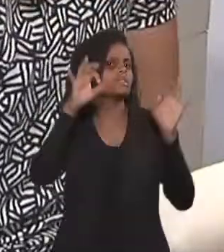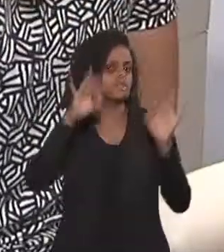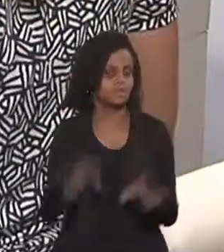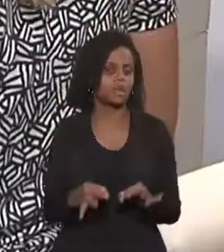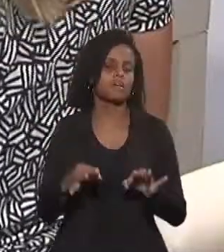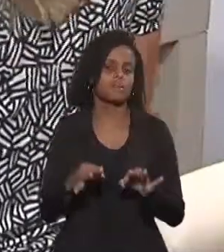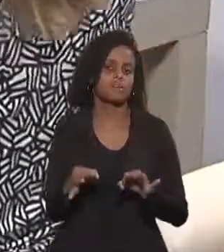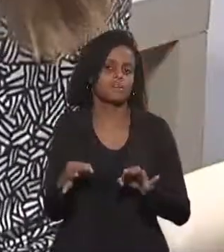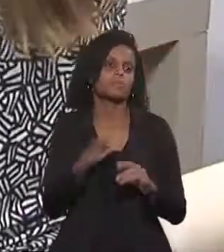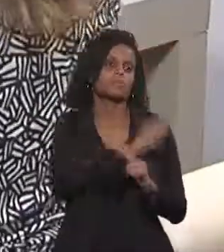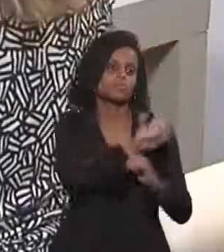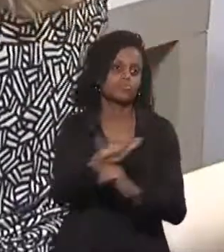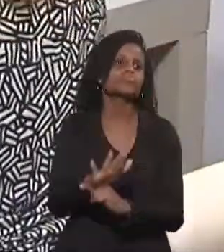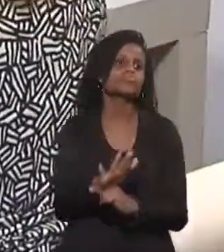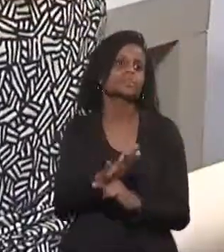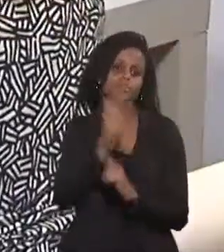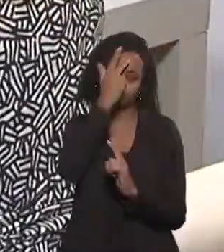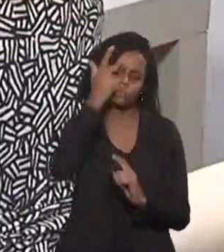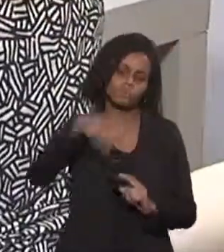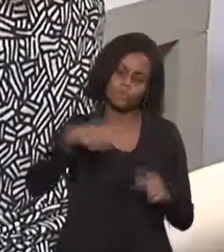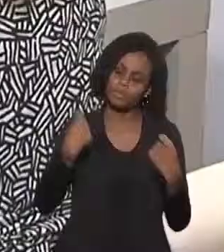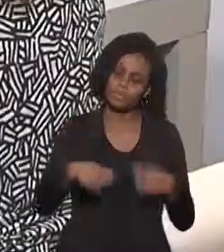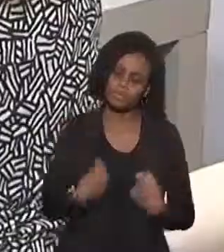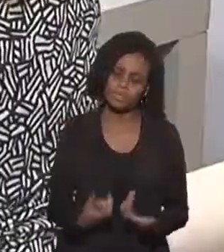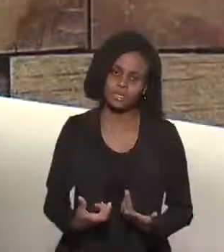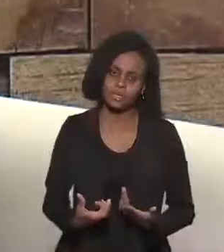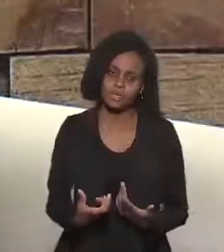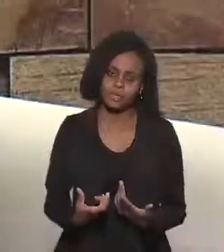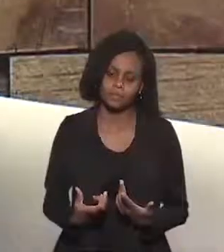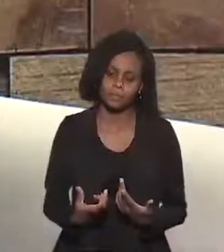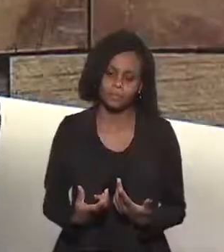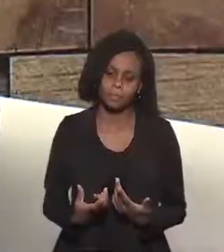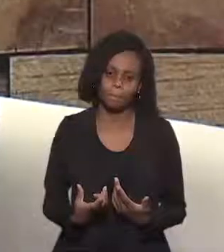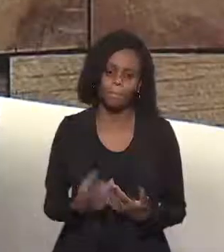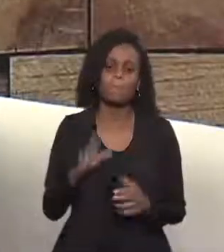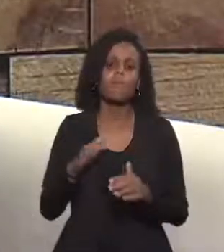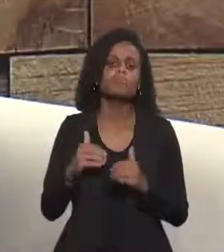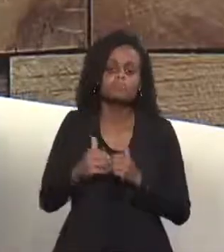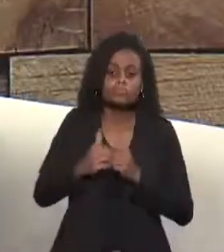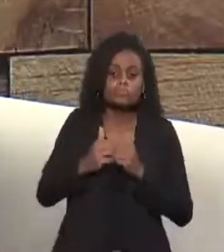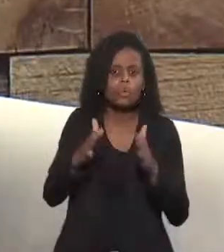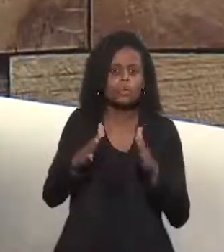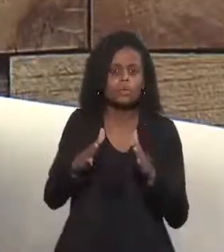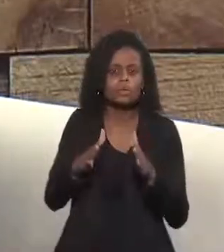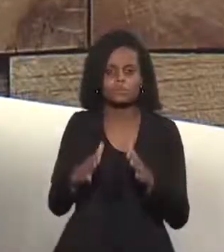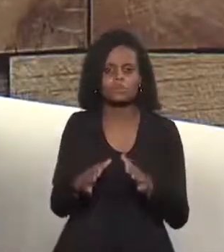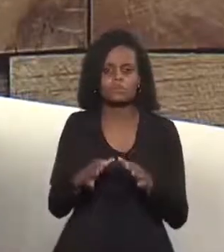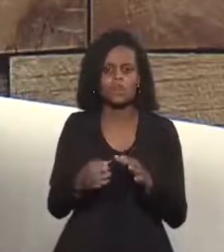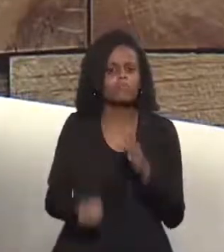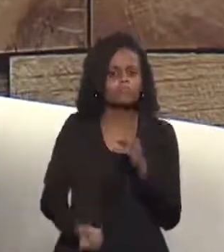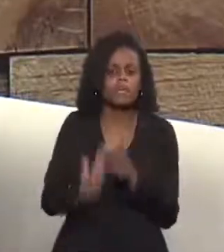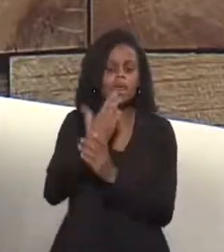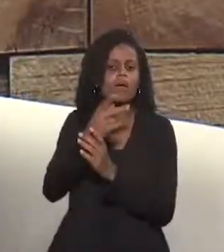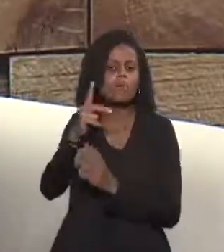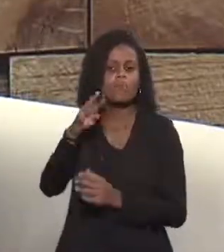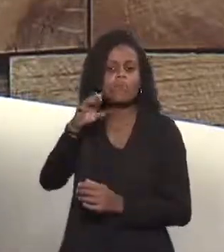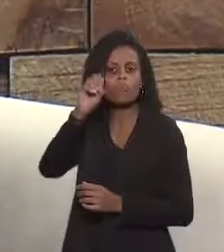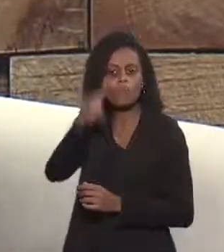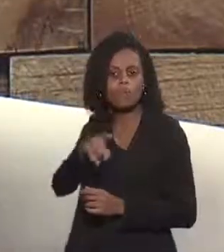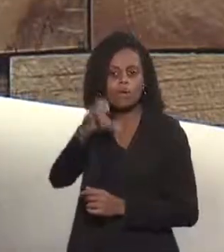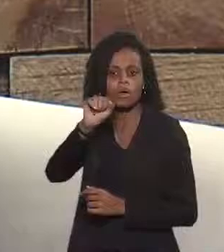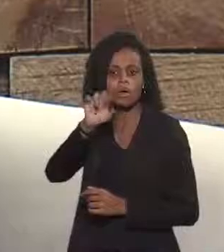bem empregado, né, em favor dessa população que precisa. Nesse início, para montar